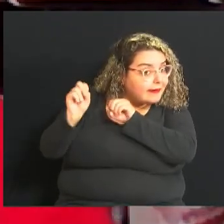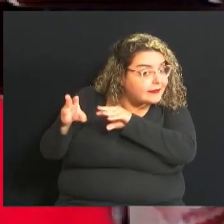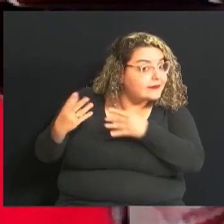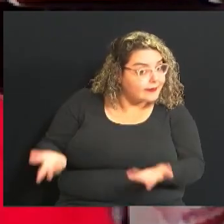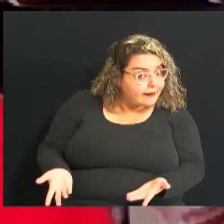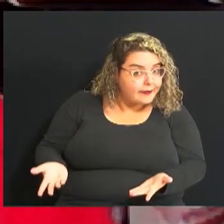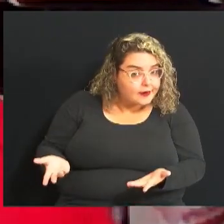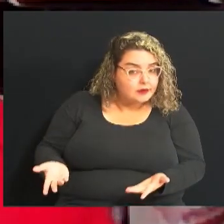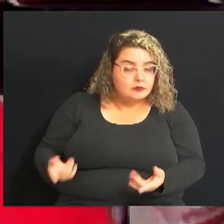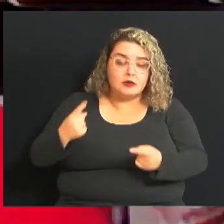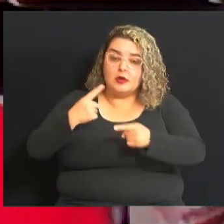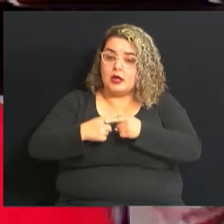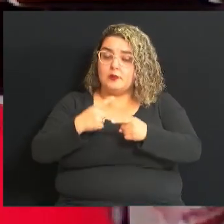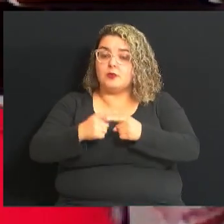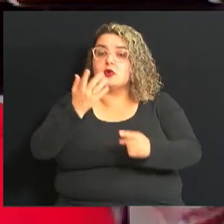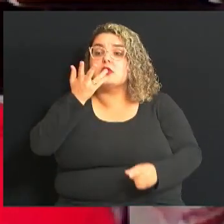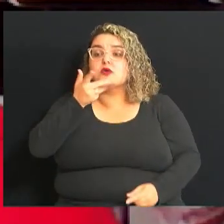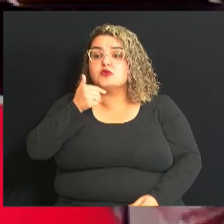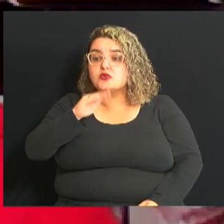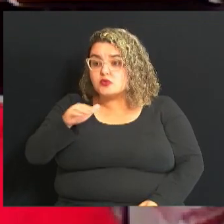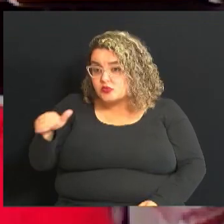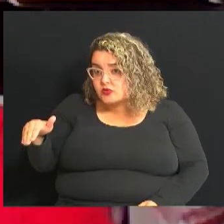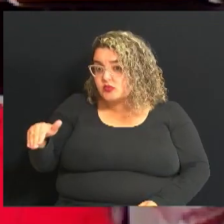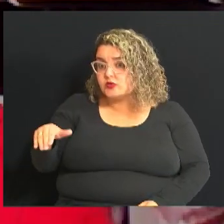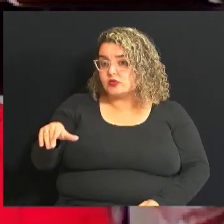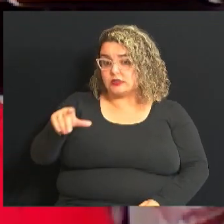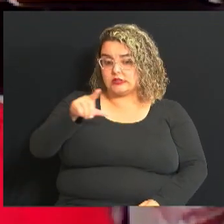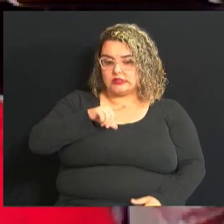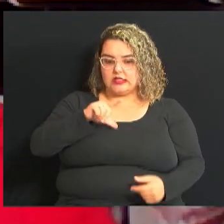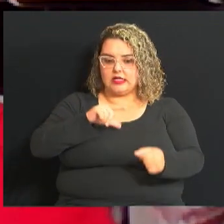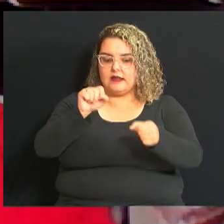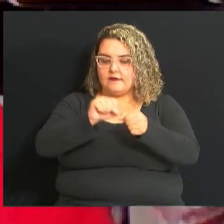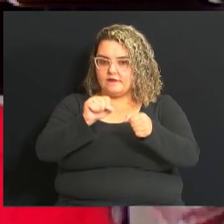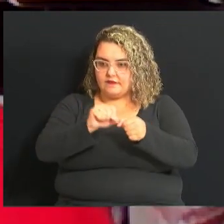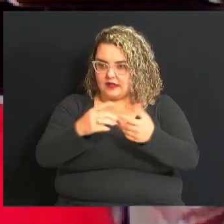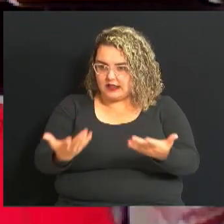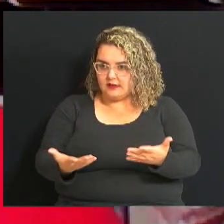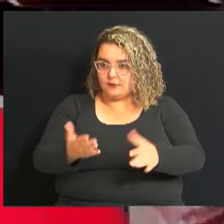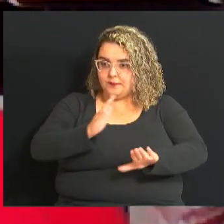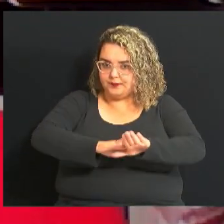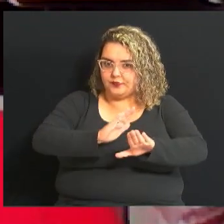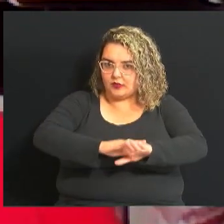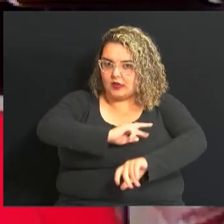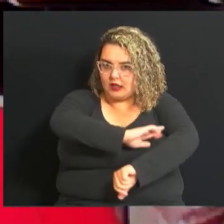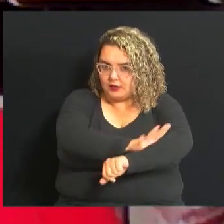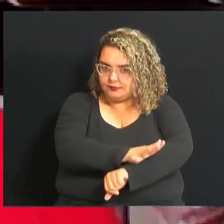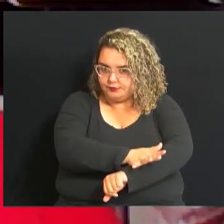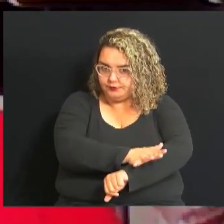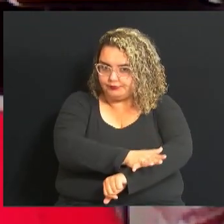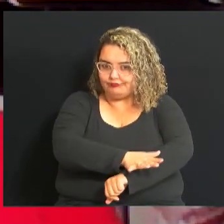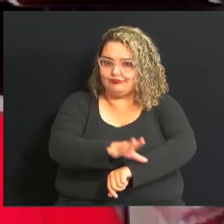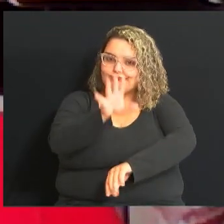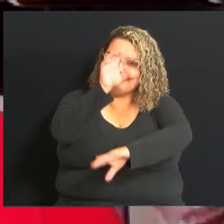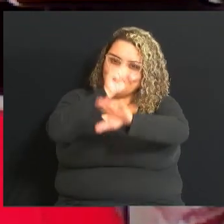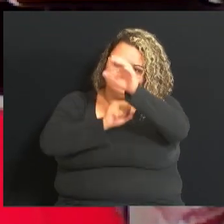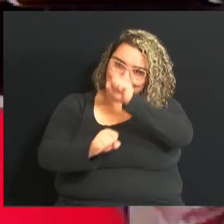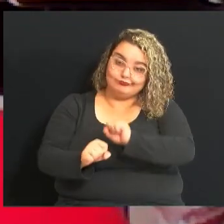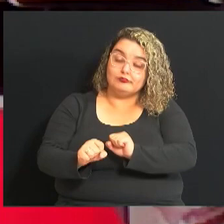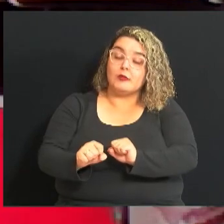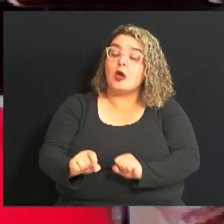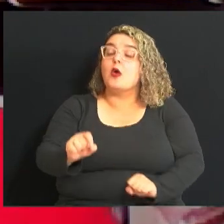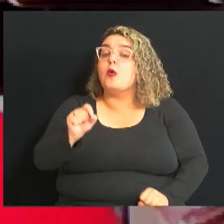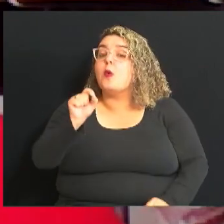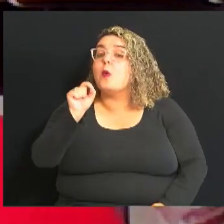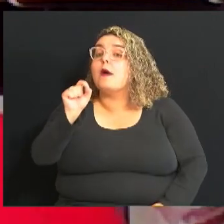porque as crianças que têm reproduzido atos racistas, elas aprenderam com alguém,